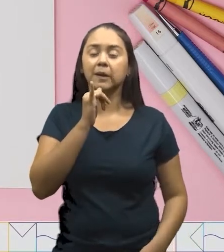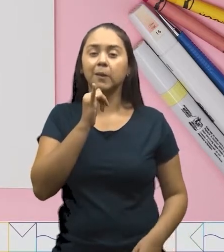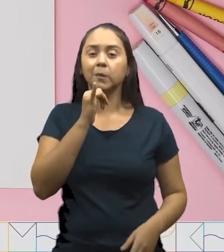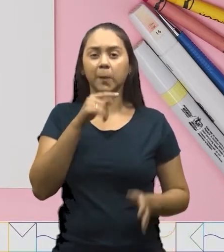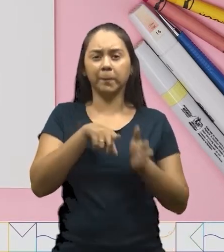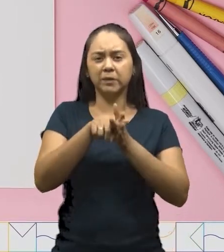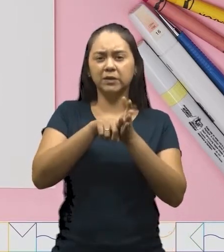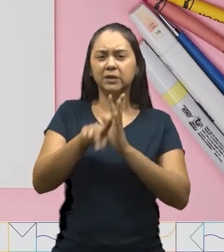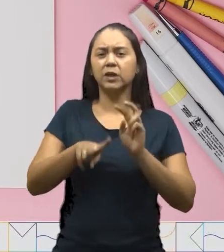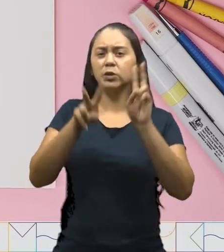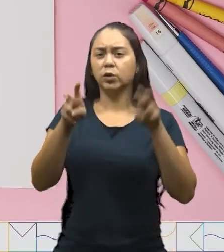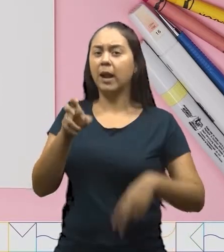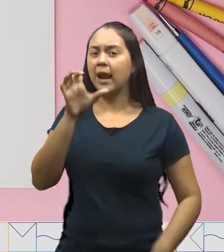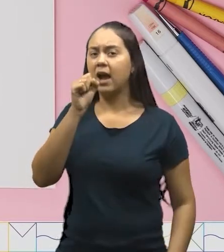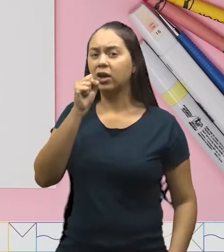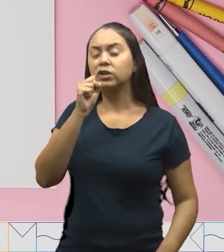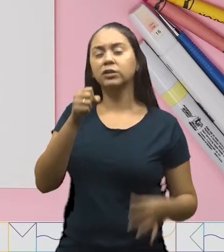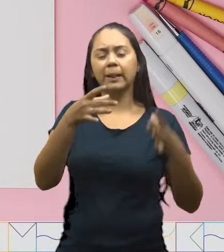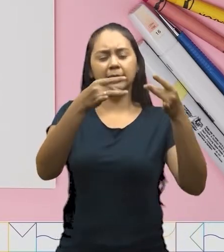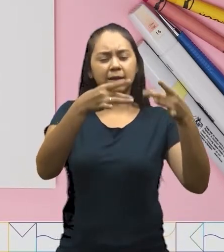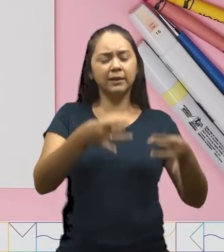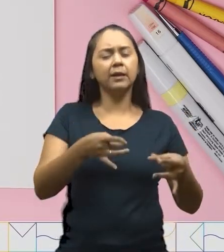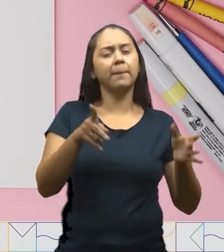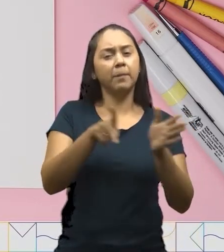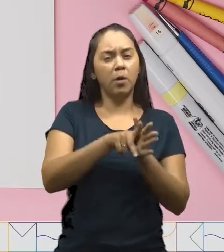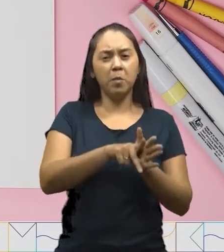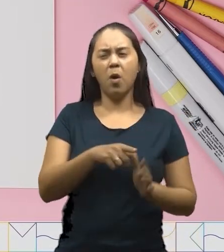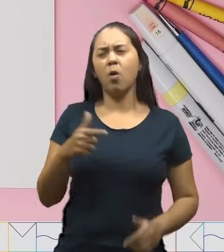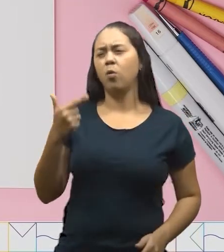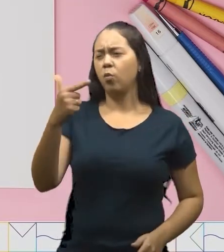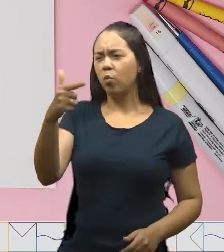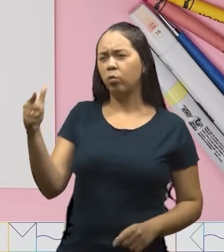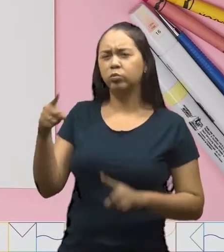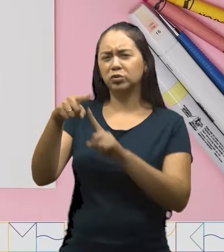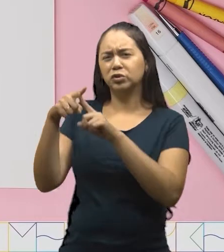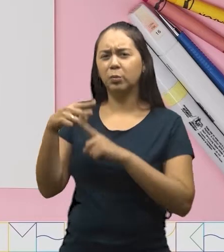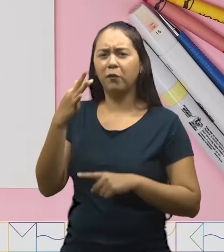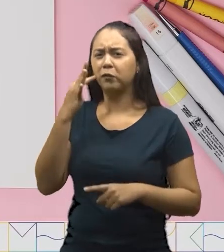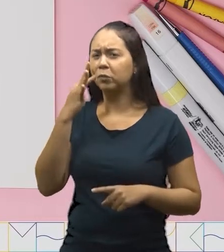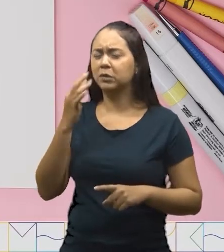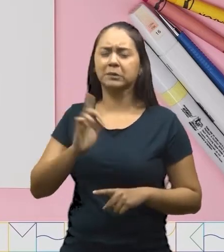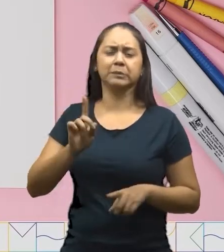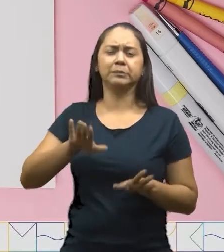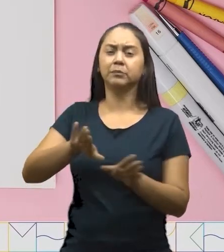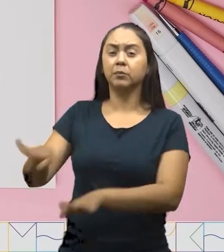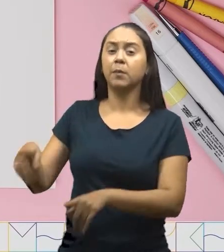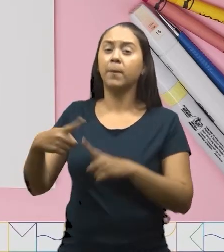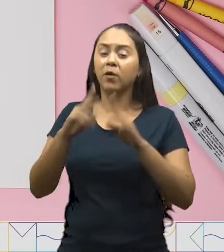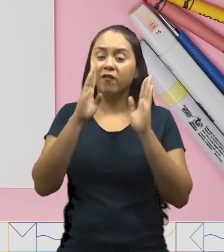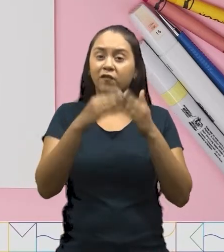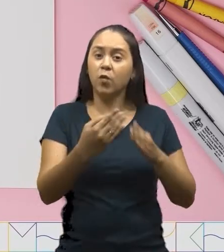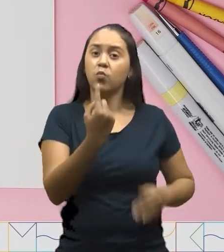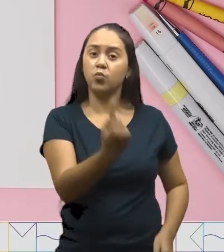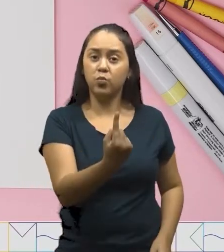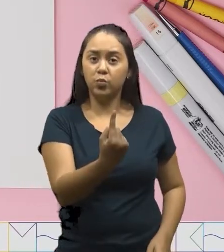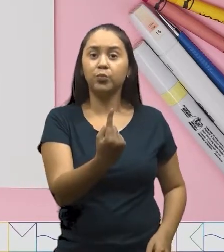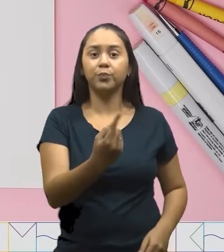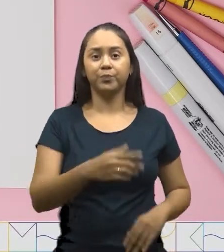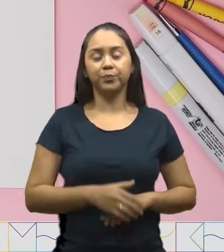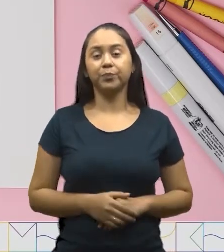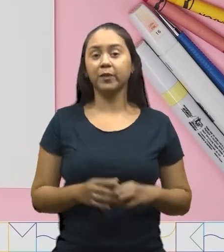laranja, você não vai encontrar informações sobre outras frutas, pois o foco sempre será o assunto pesquisado. É um